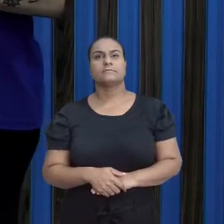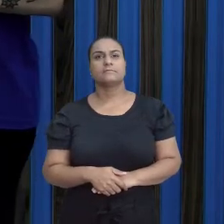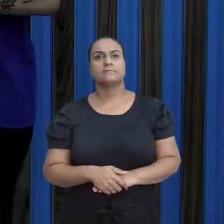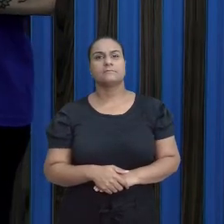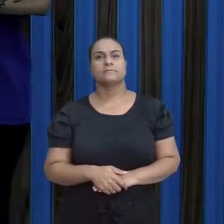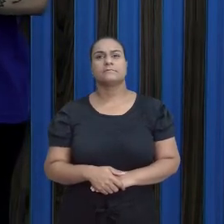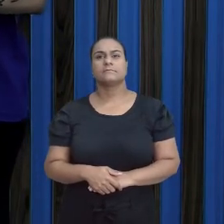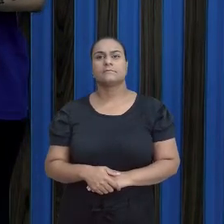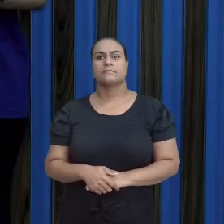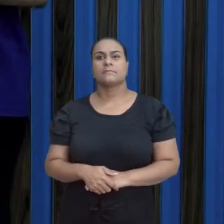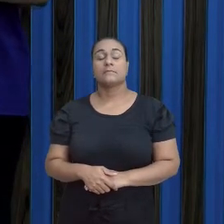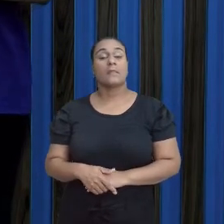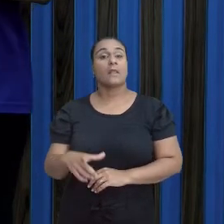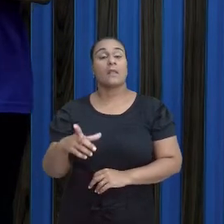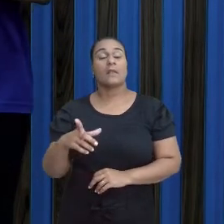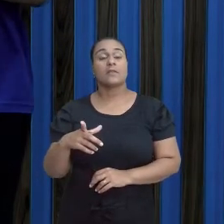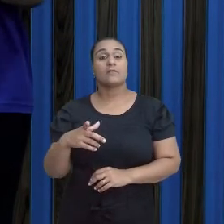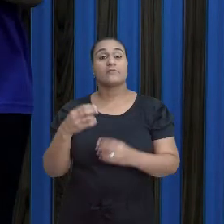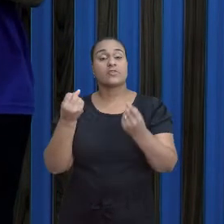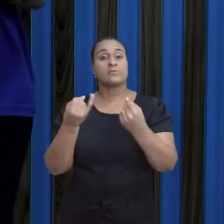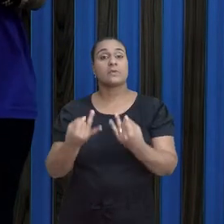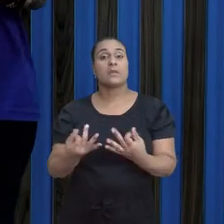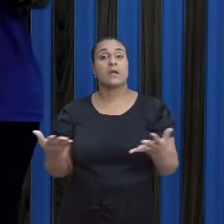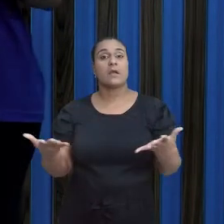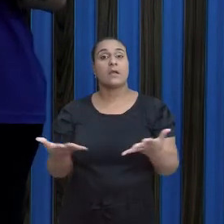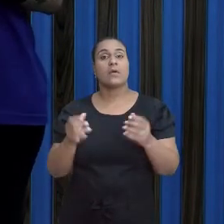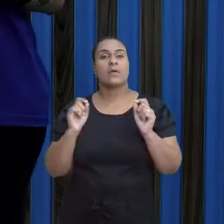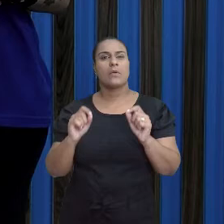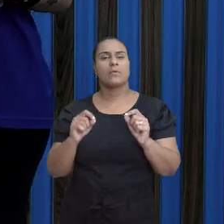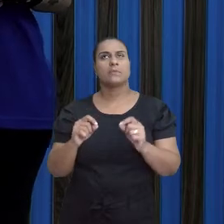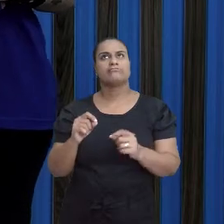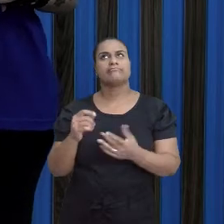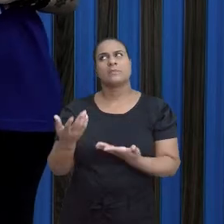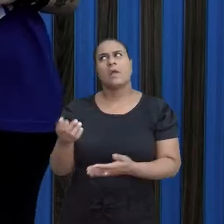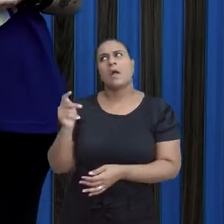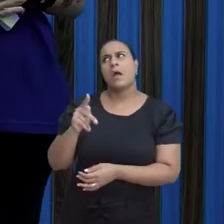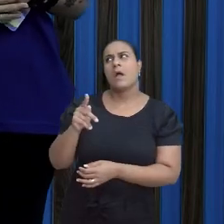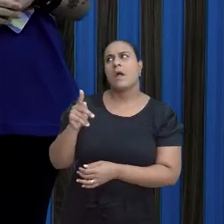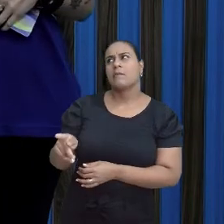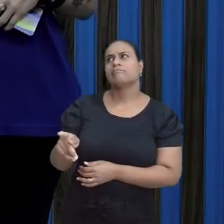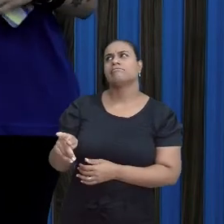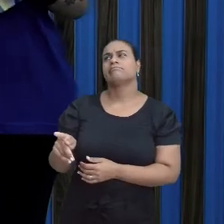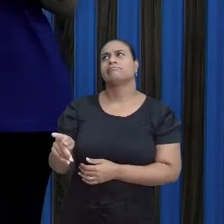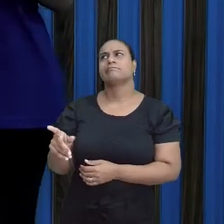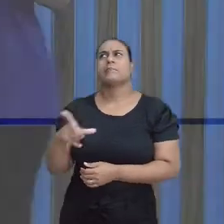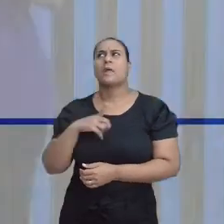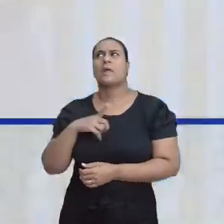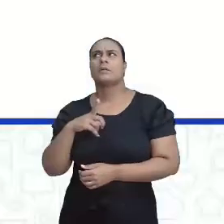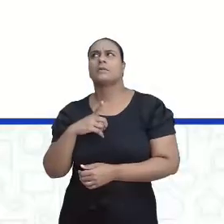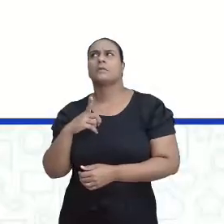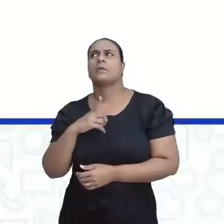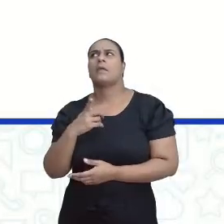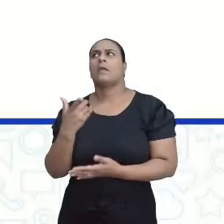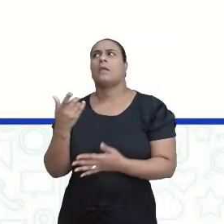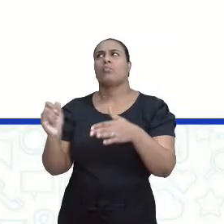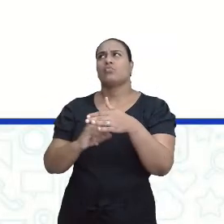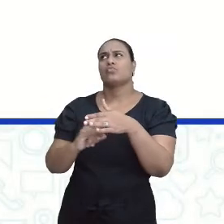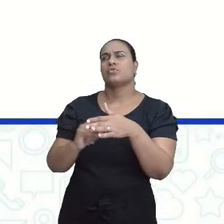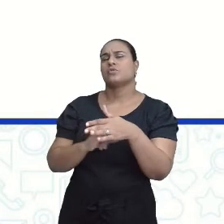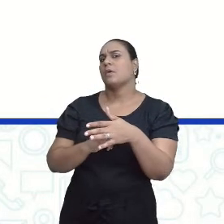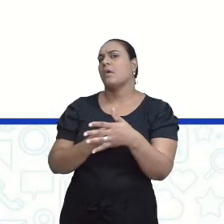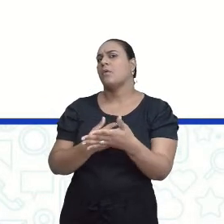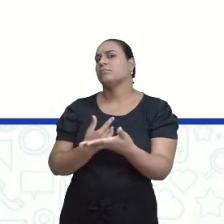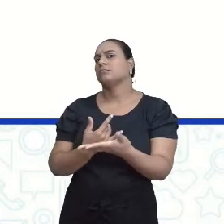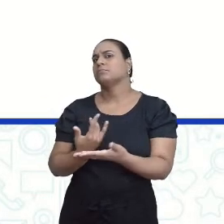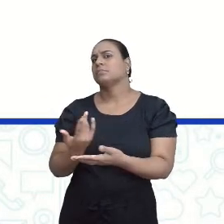E aqui a gente vai falar assim, professora, mas será que existe algum órgão, né, alguma instituição